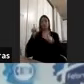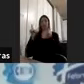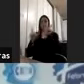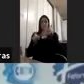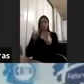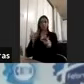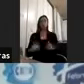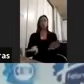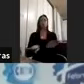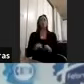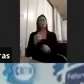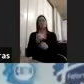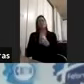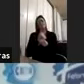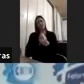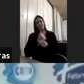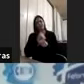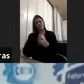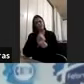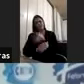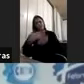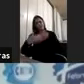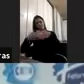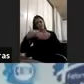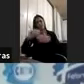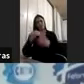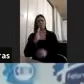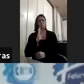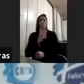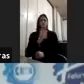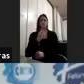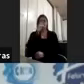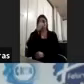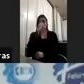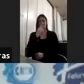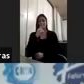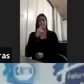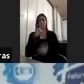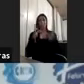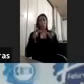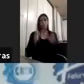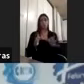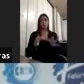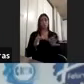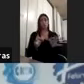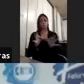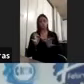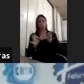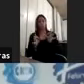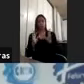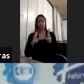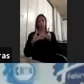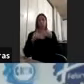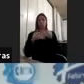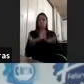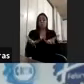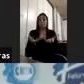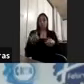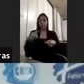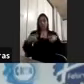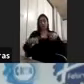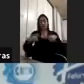muitos anos, e não é esse perfil, muito pelo contrário. É um sindicato com dirigentes preparados a negociar com todas as